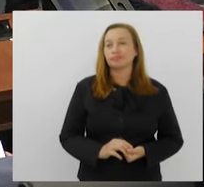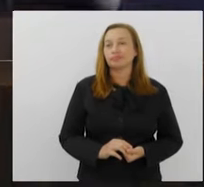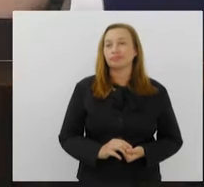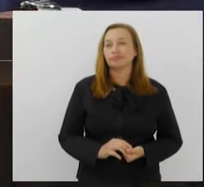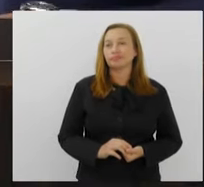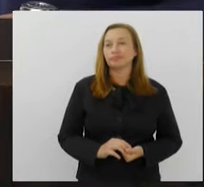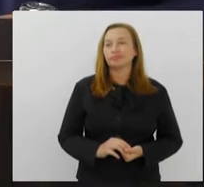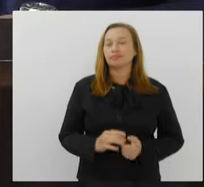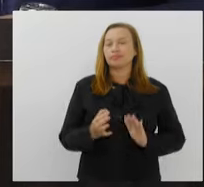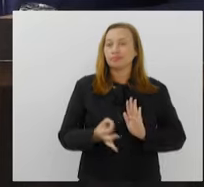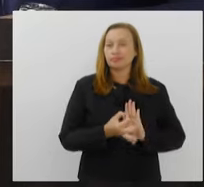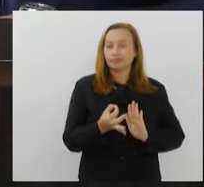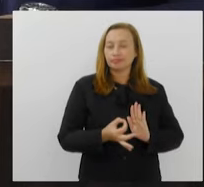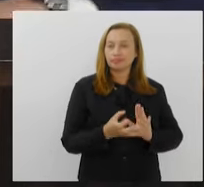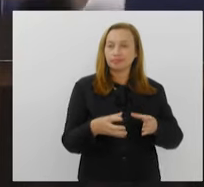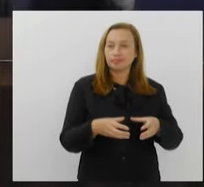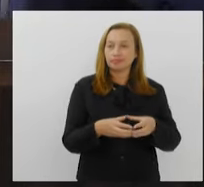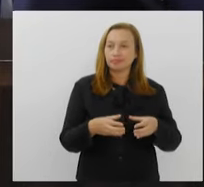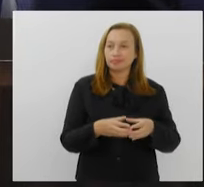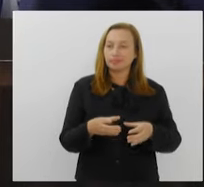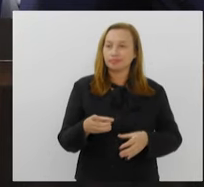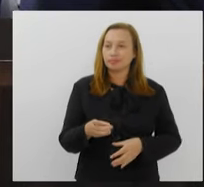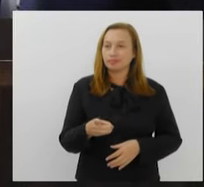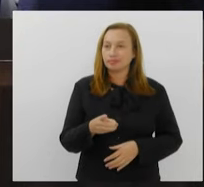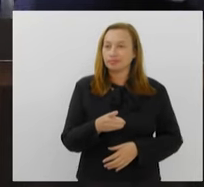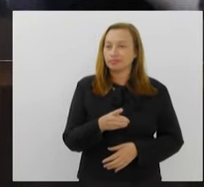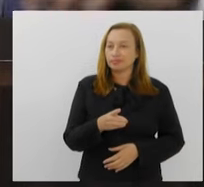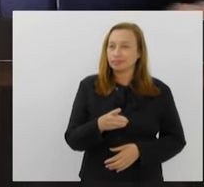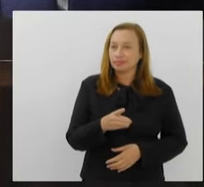Para emitir parecer, pela Comissão de Defesa Civil...